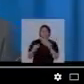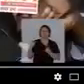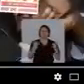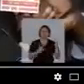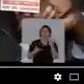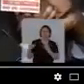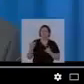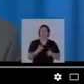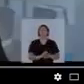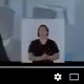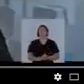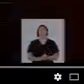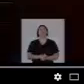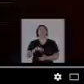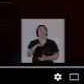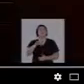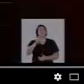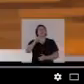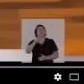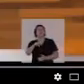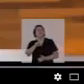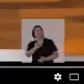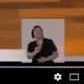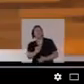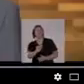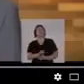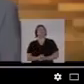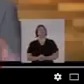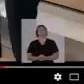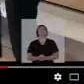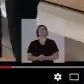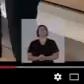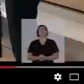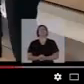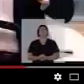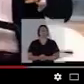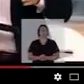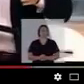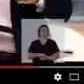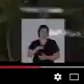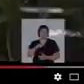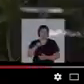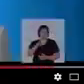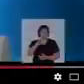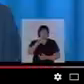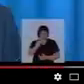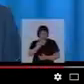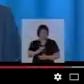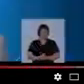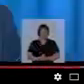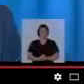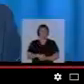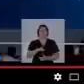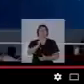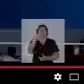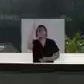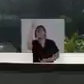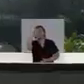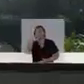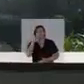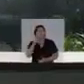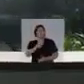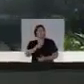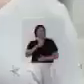da Silva do PT. Lula, Lula, Lula, Lula, Lula, Lula, Lula, Lula, Lula, Lula, Lula, Lula, Lula, Lula, Lula, Lula, Lula, Lula.